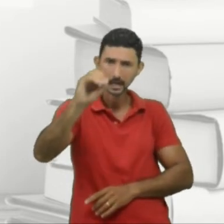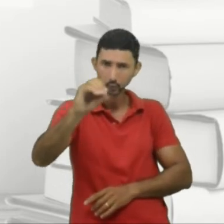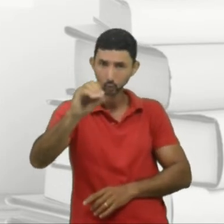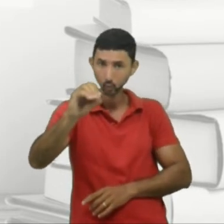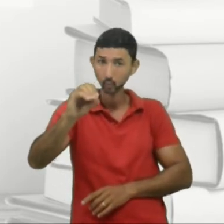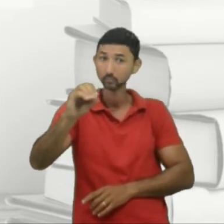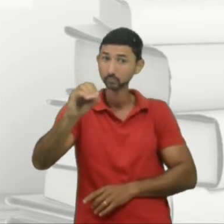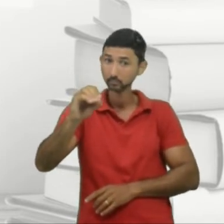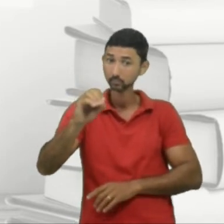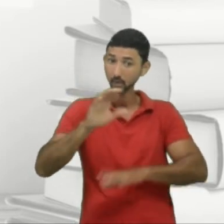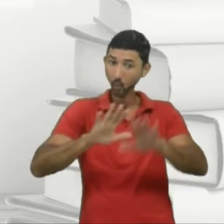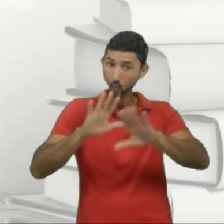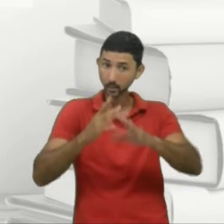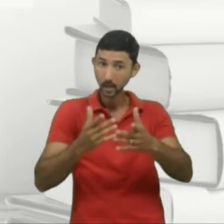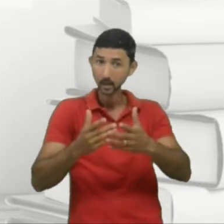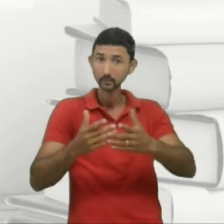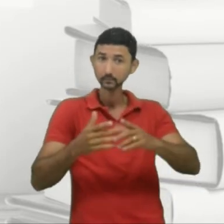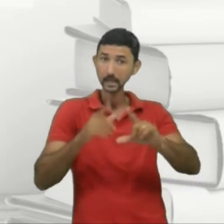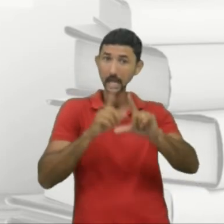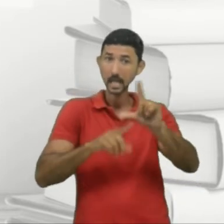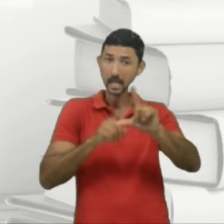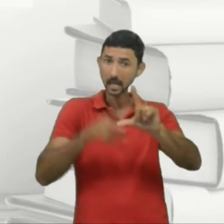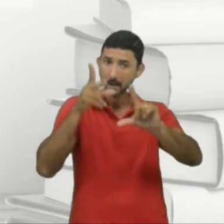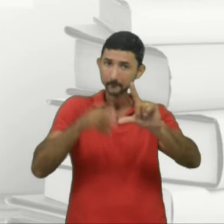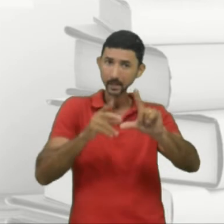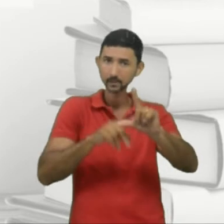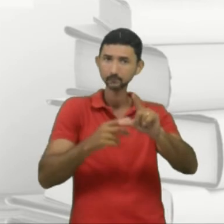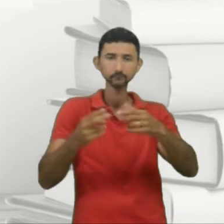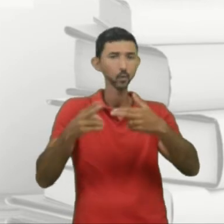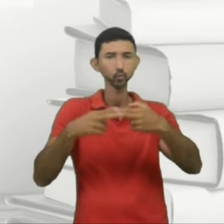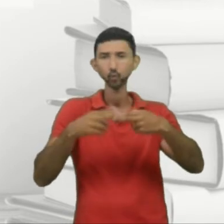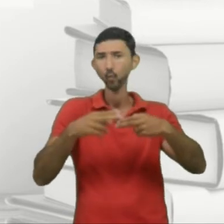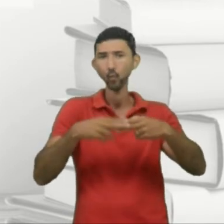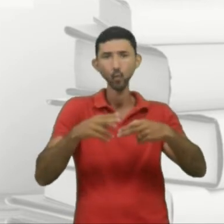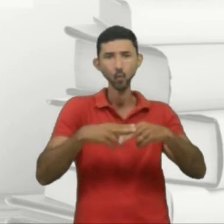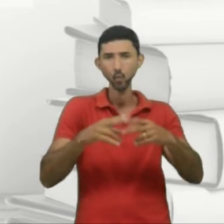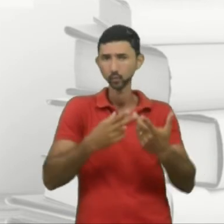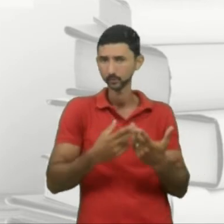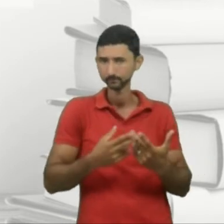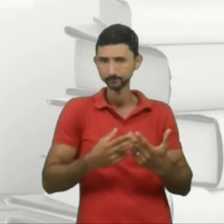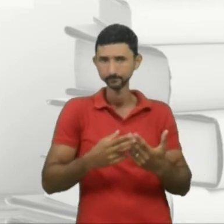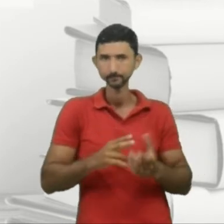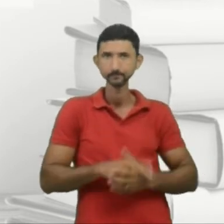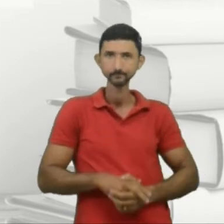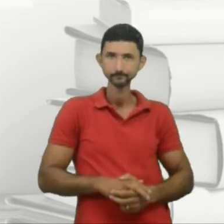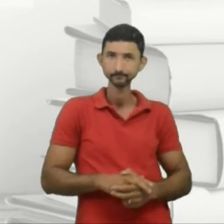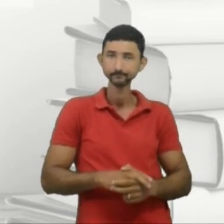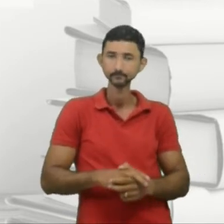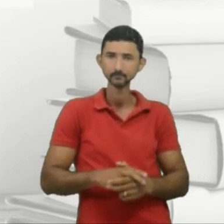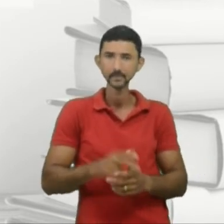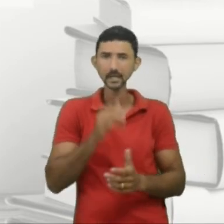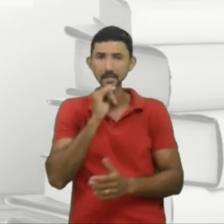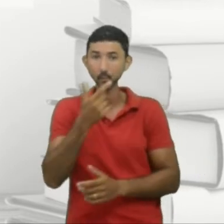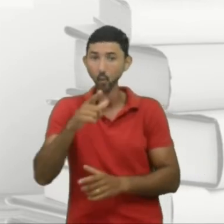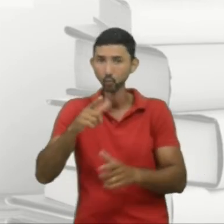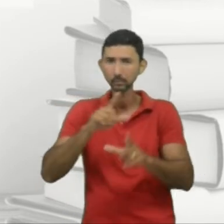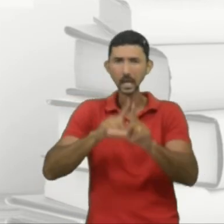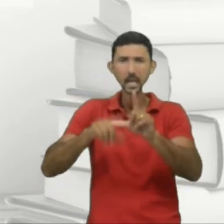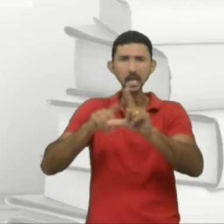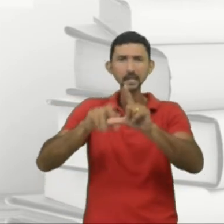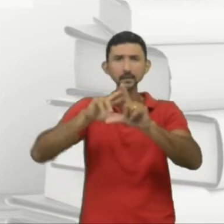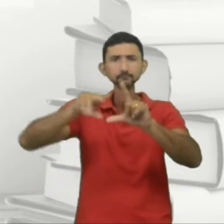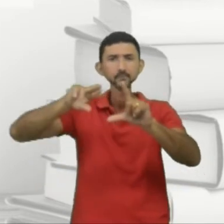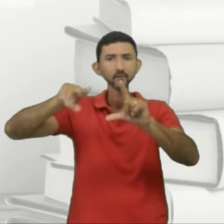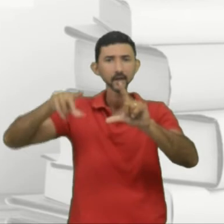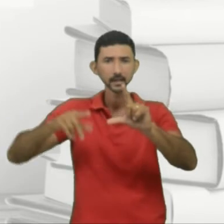letras que são repetidas. Se seu nome tem letras repetidas, não use esse princípio fundamental. Se seu nome não tem letras